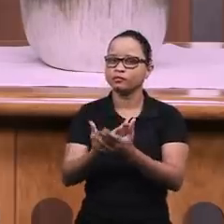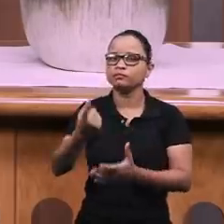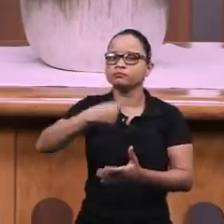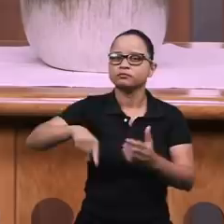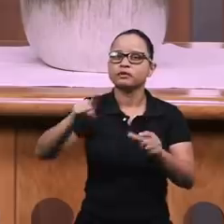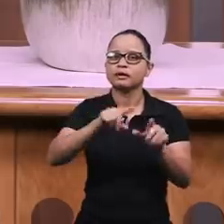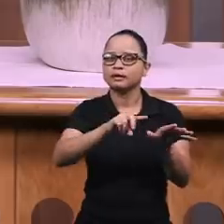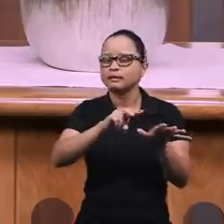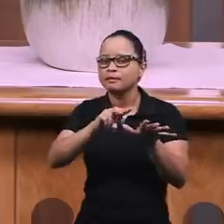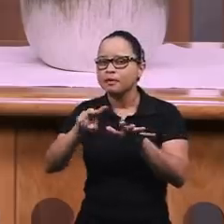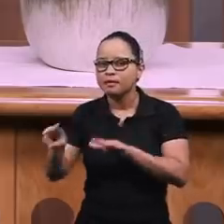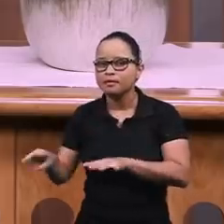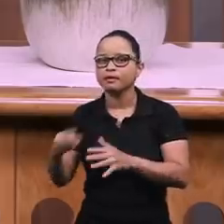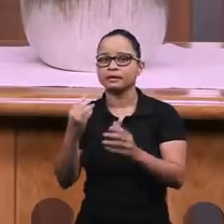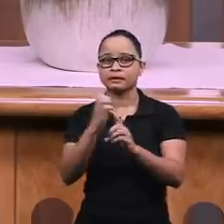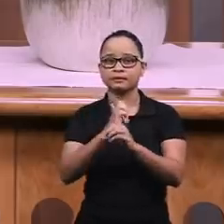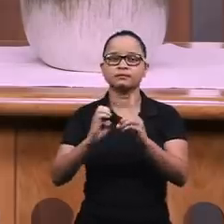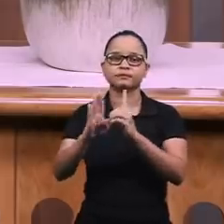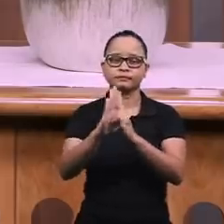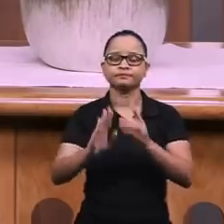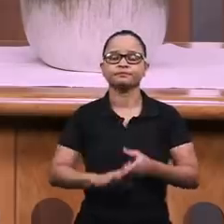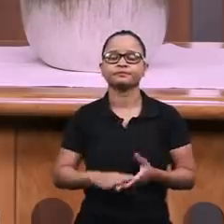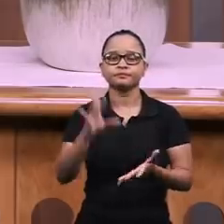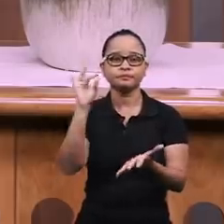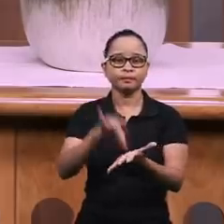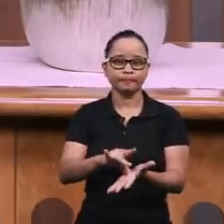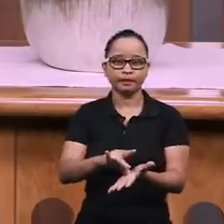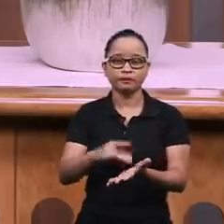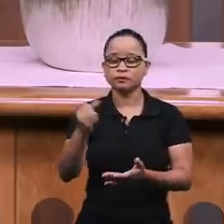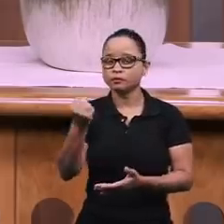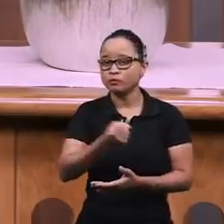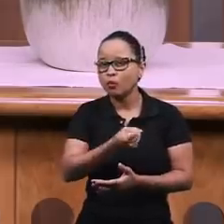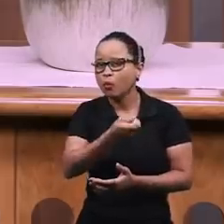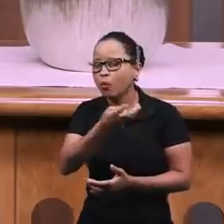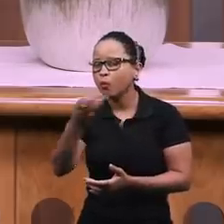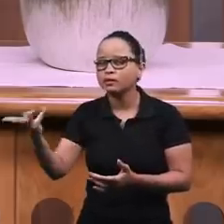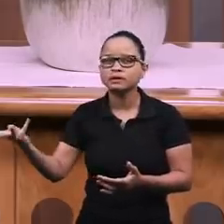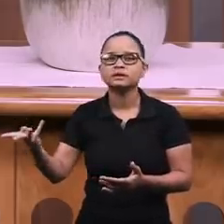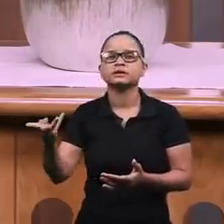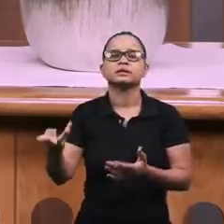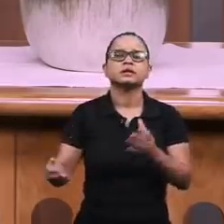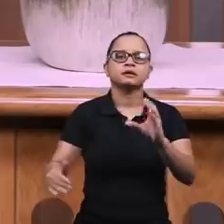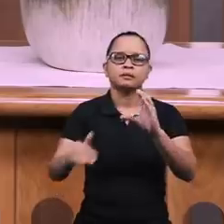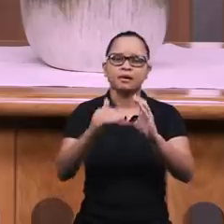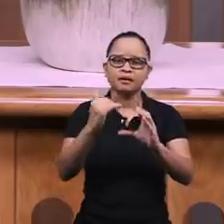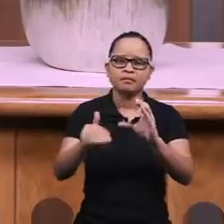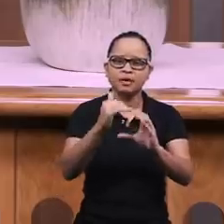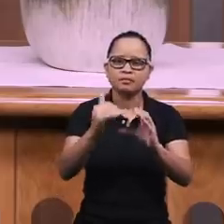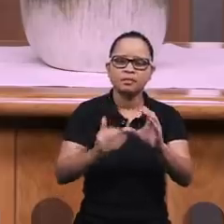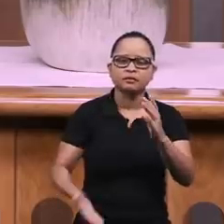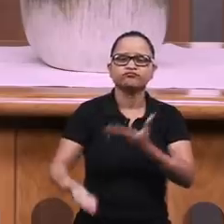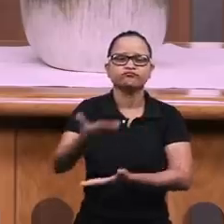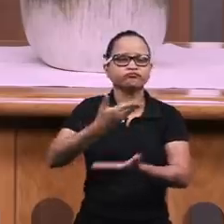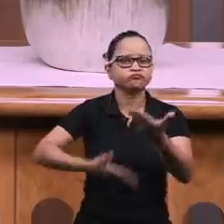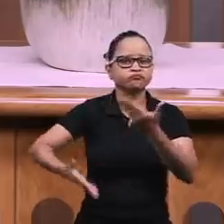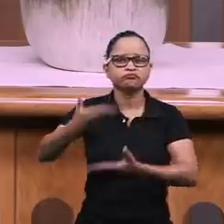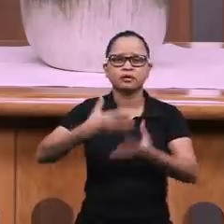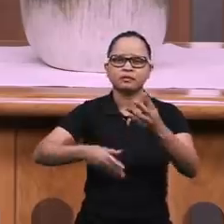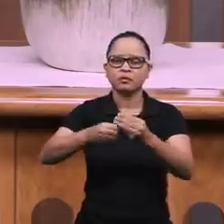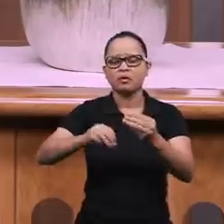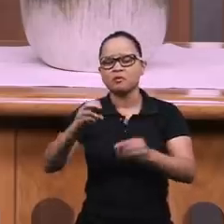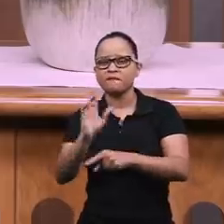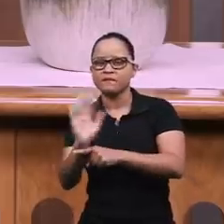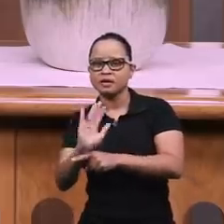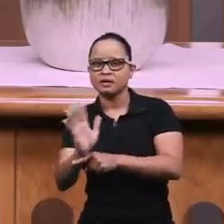da semana para escola bíblica dominical na verdade a quantidade de participações que os irmãos têm enviado seja